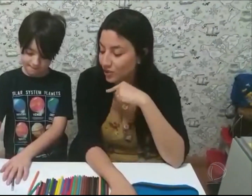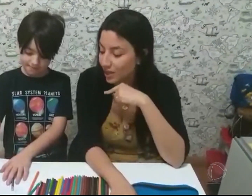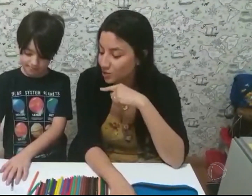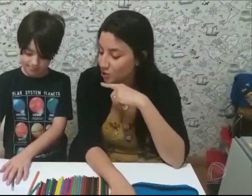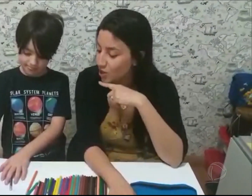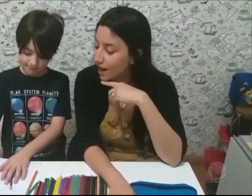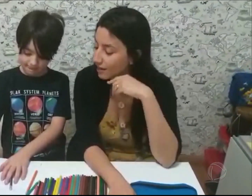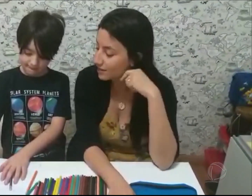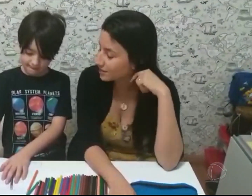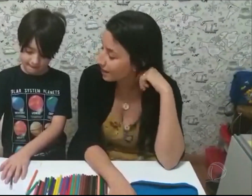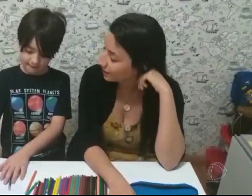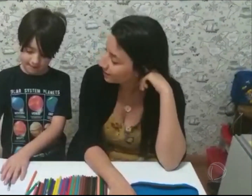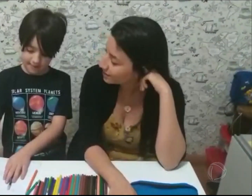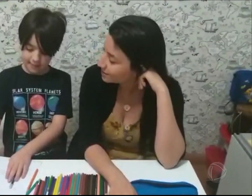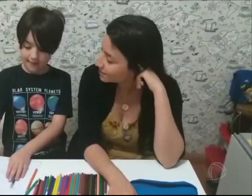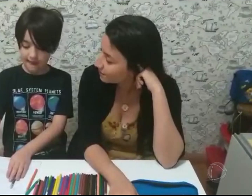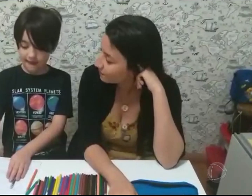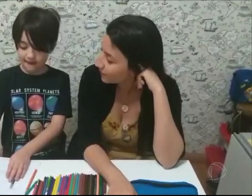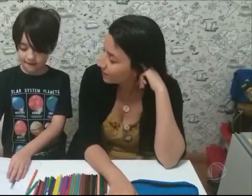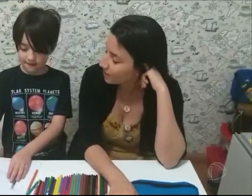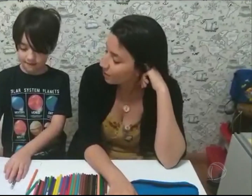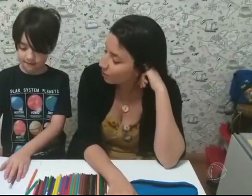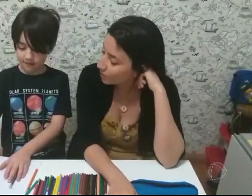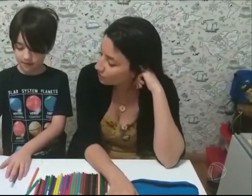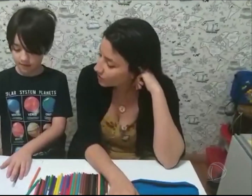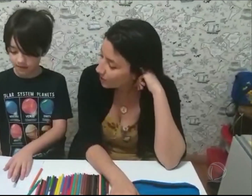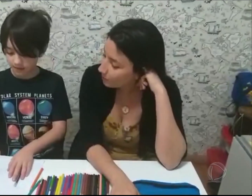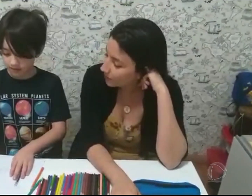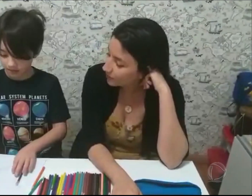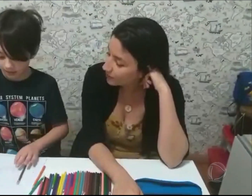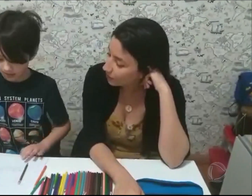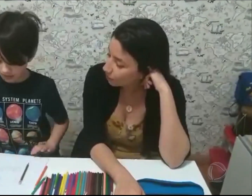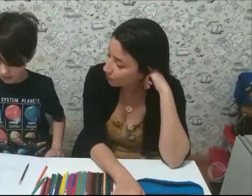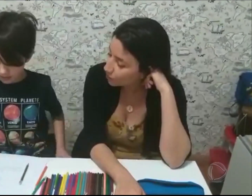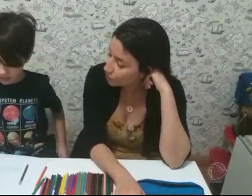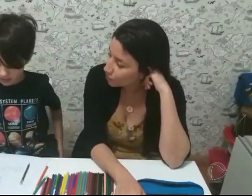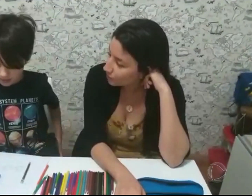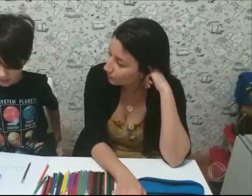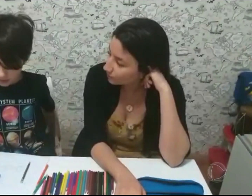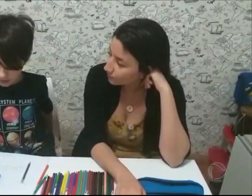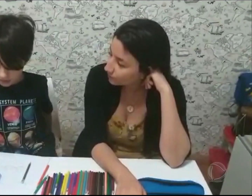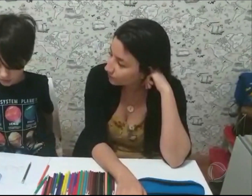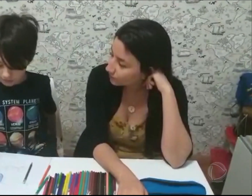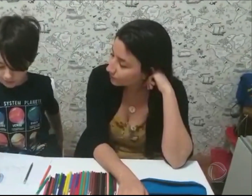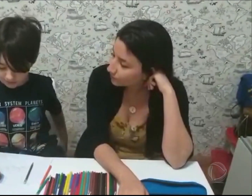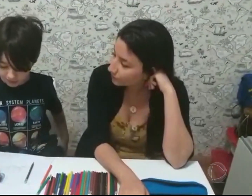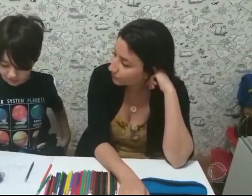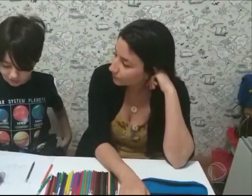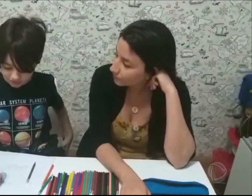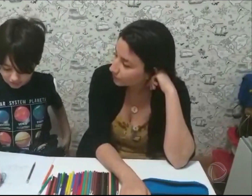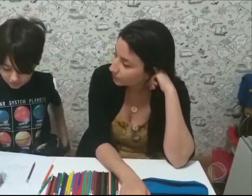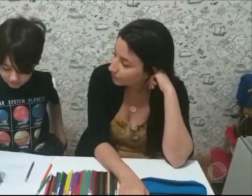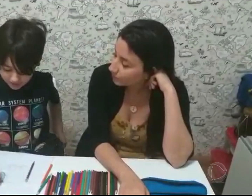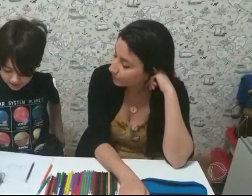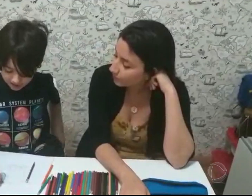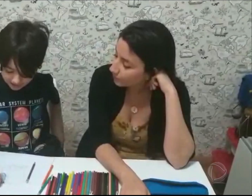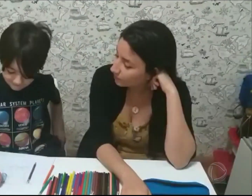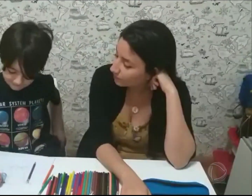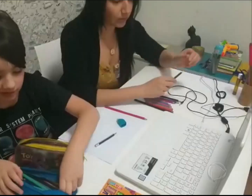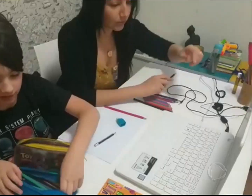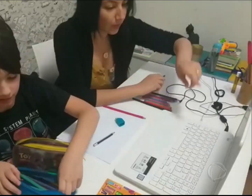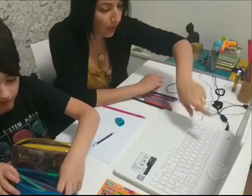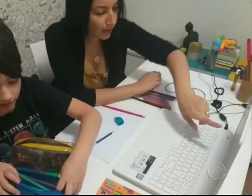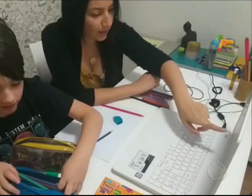uma atividade de artes, né, Cris? É. O que você aprendeu hoje? Sobre